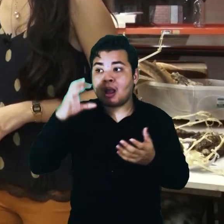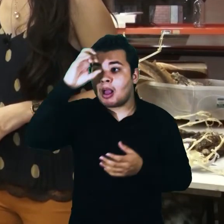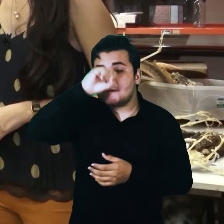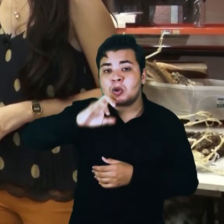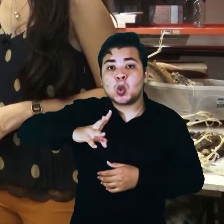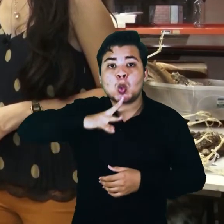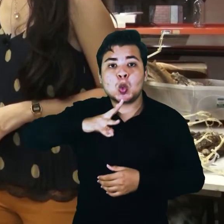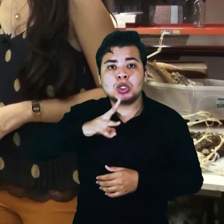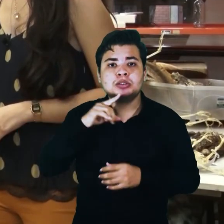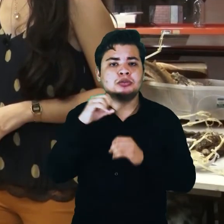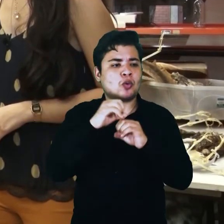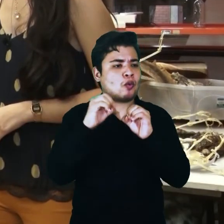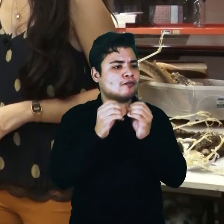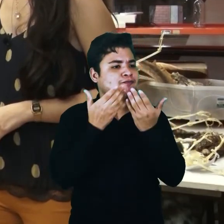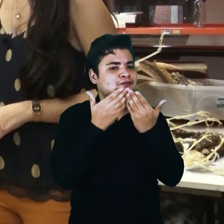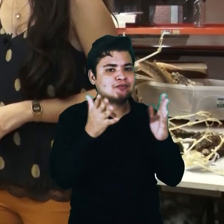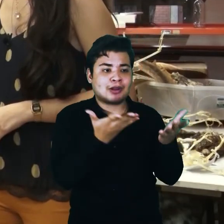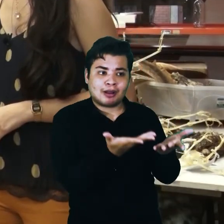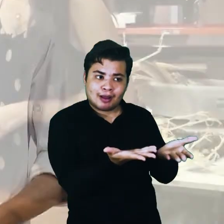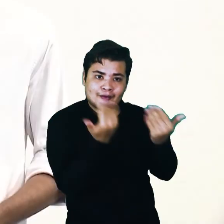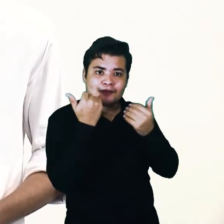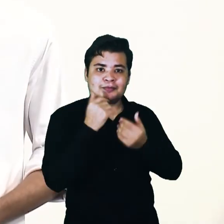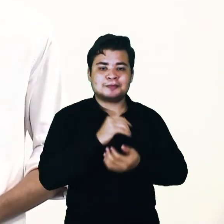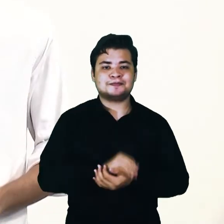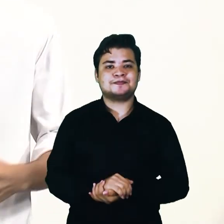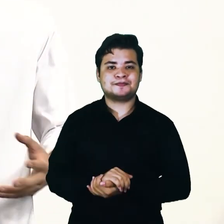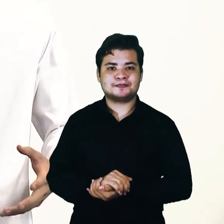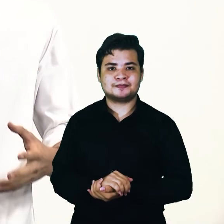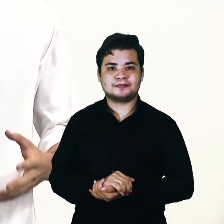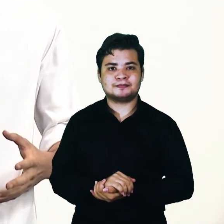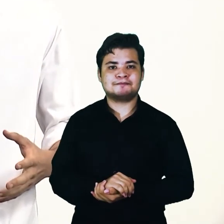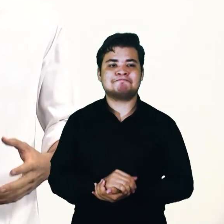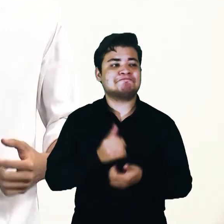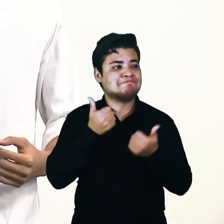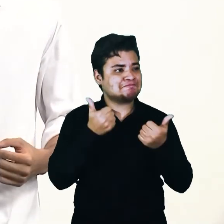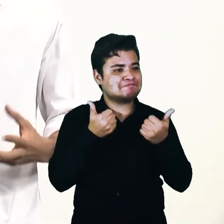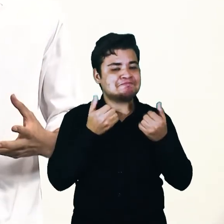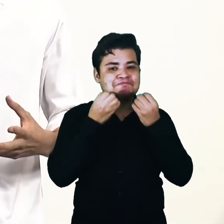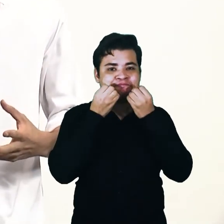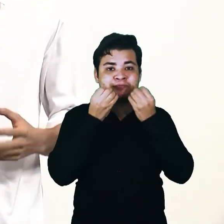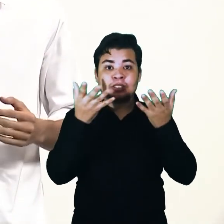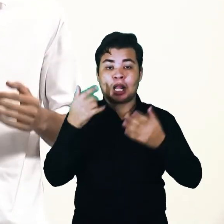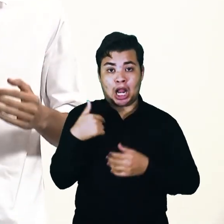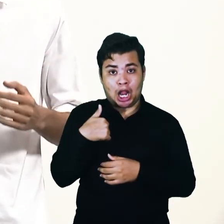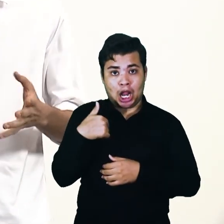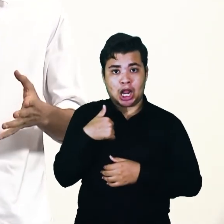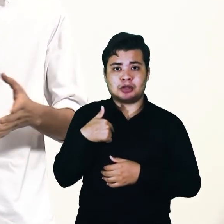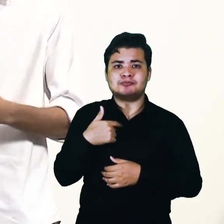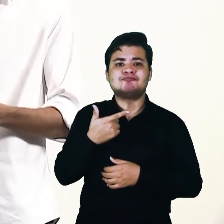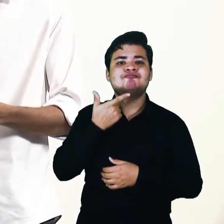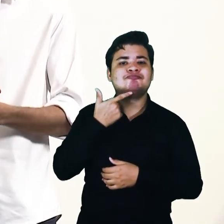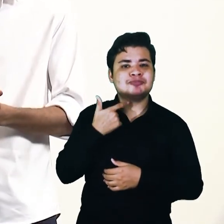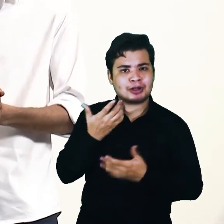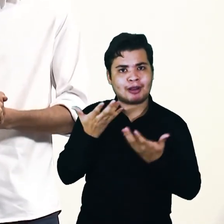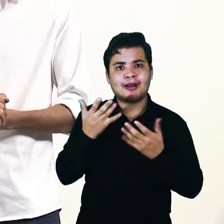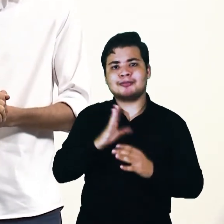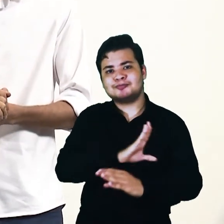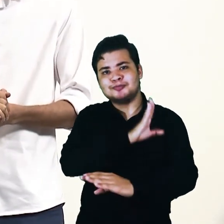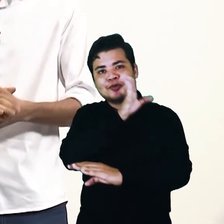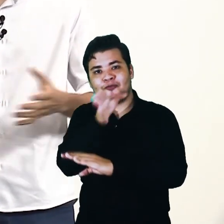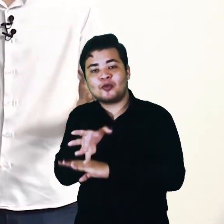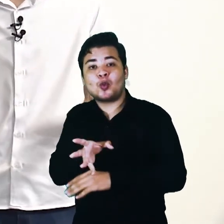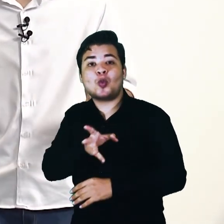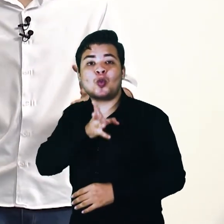está de portas abertas para receber todos vocês. Que bacana, né? Eu sou uma das pessoas que vai até lá para poder